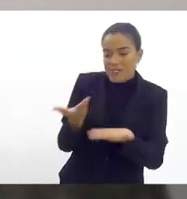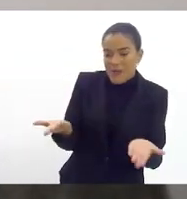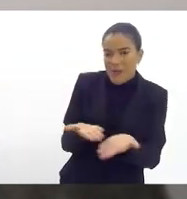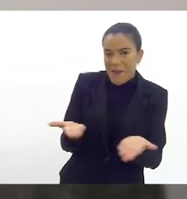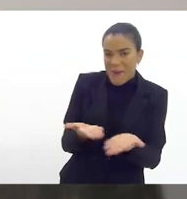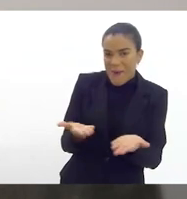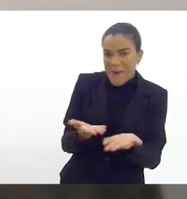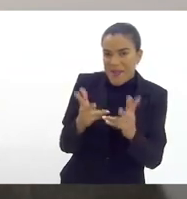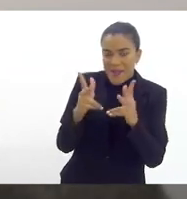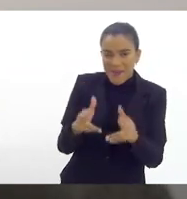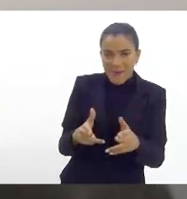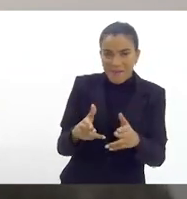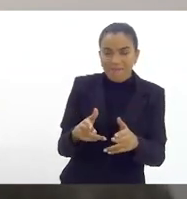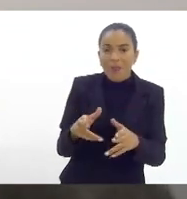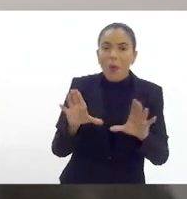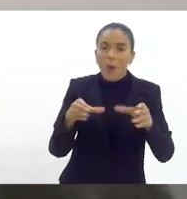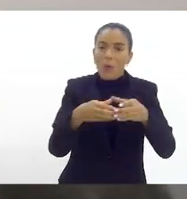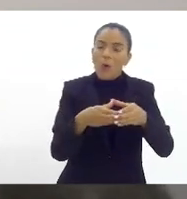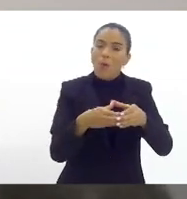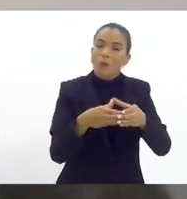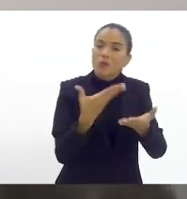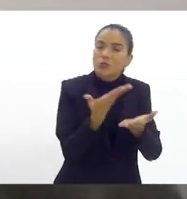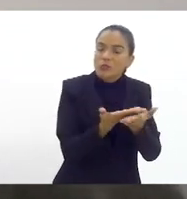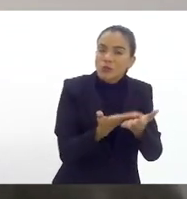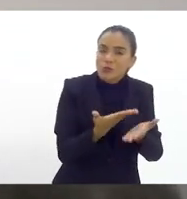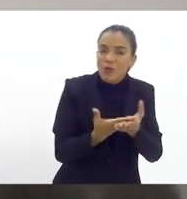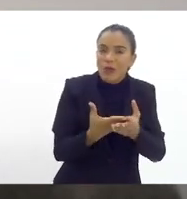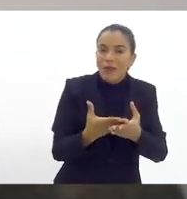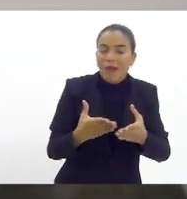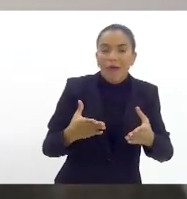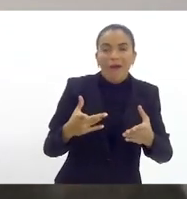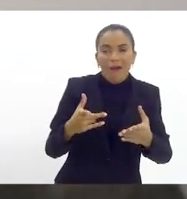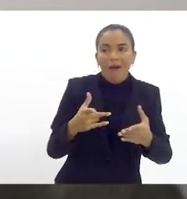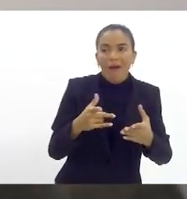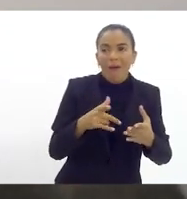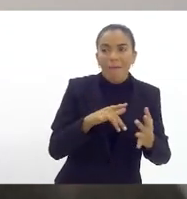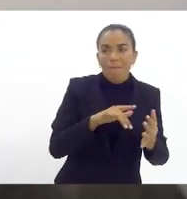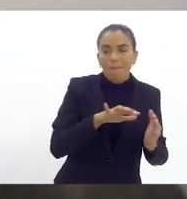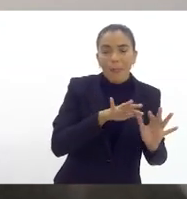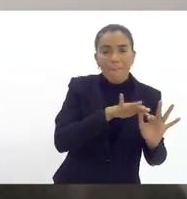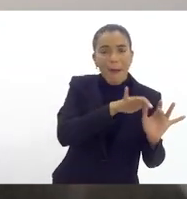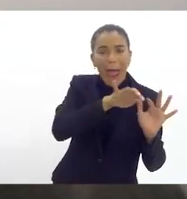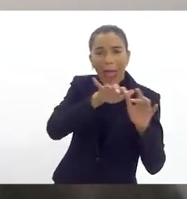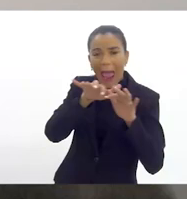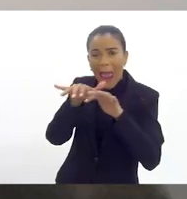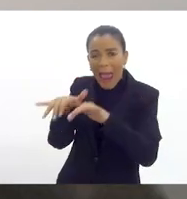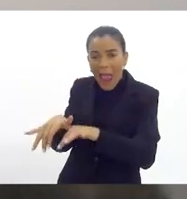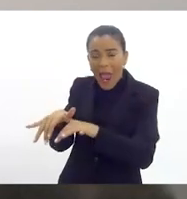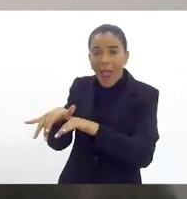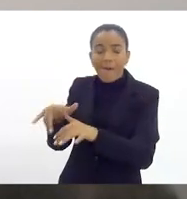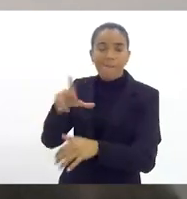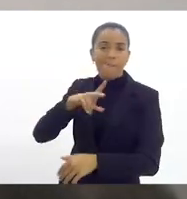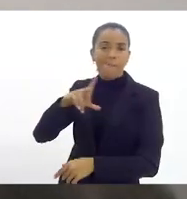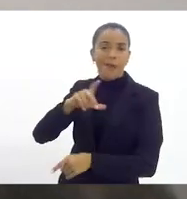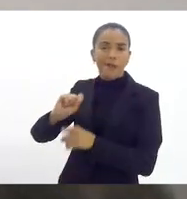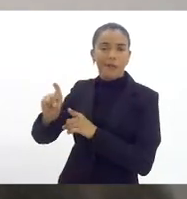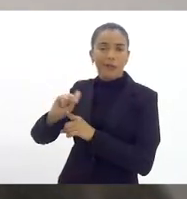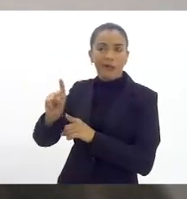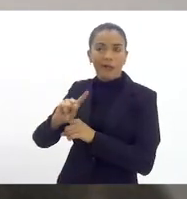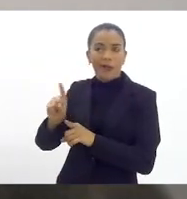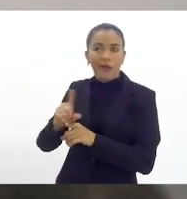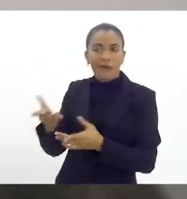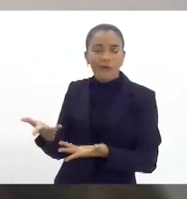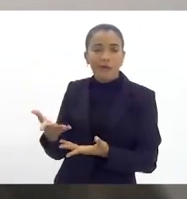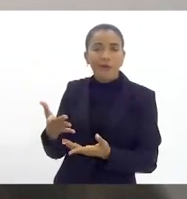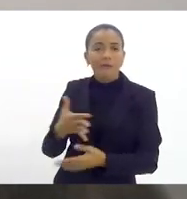que são grandes grupos de educação sufocarem universidades que privadas que e filantrópicamente era importante para o ensino